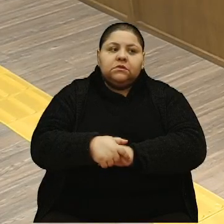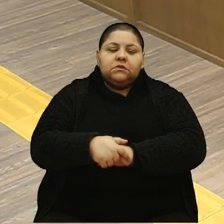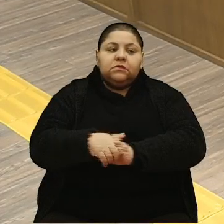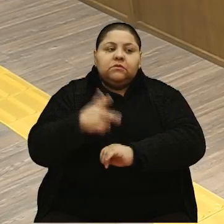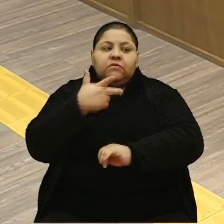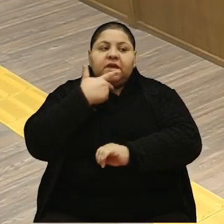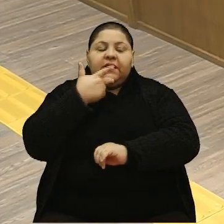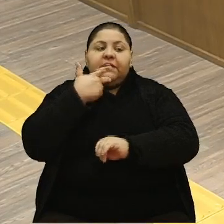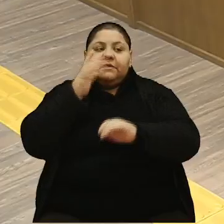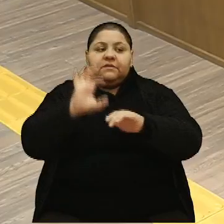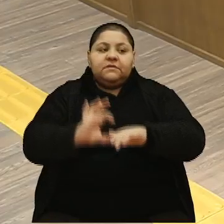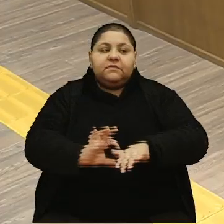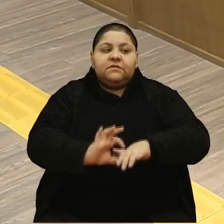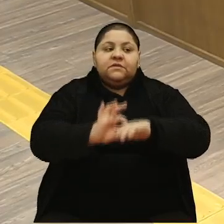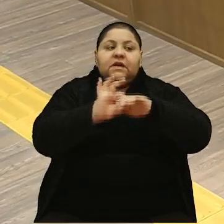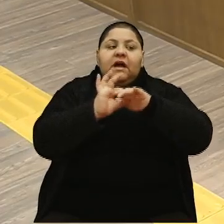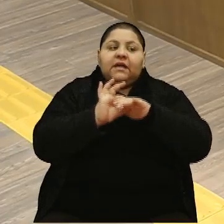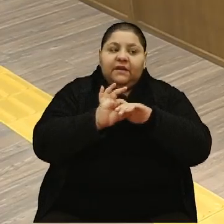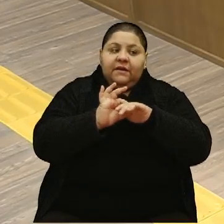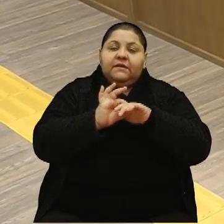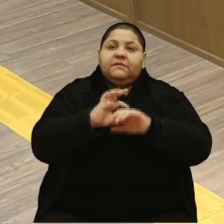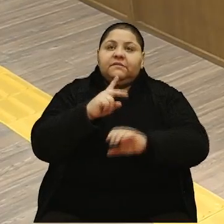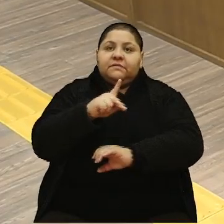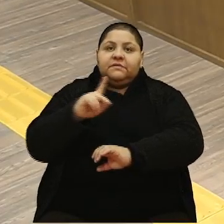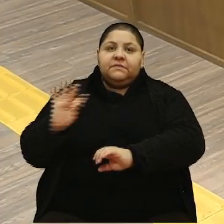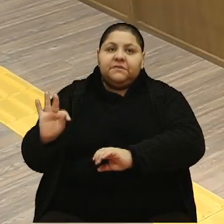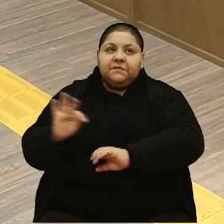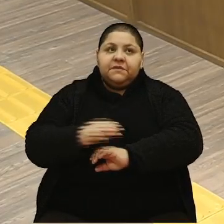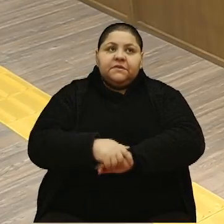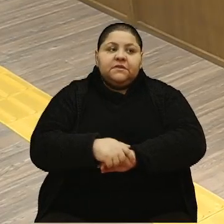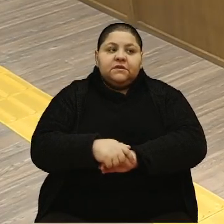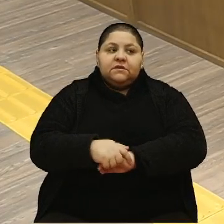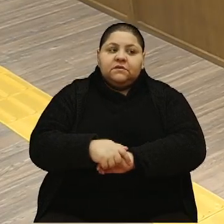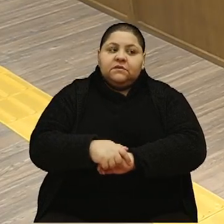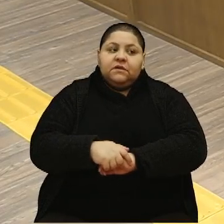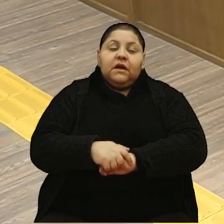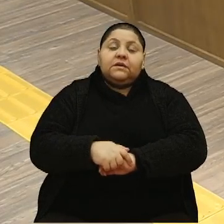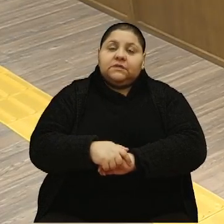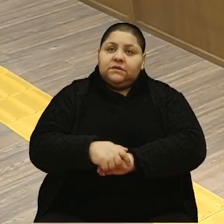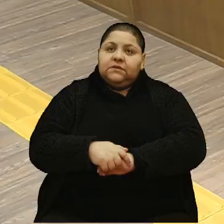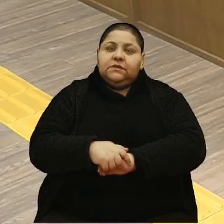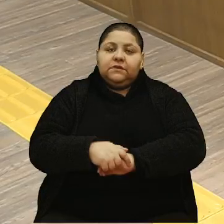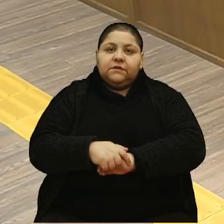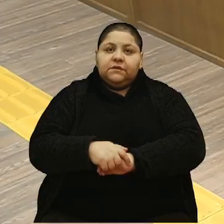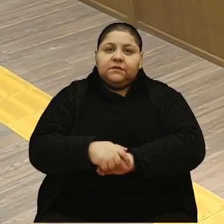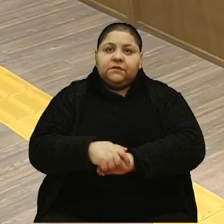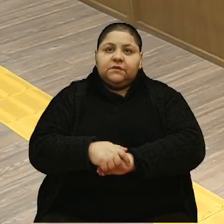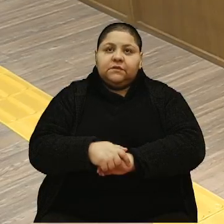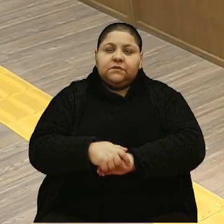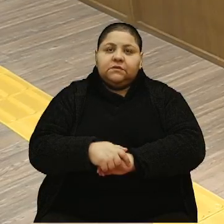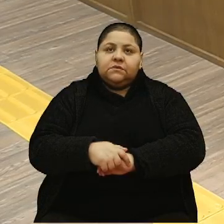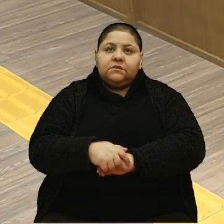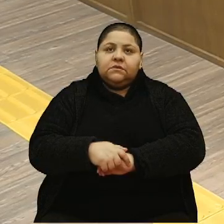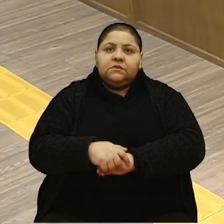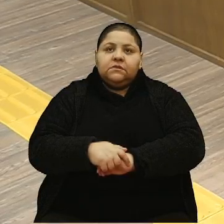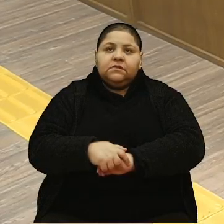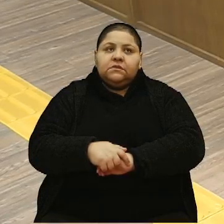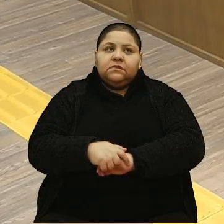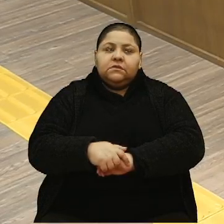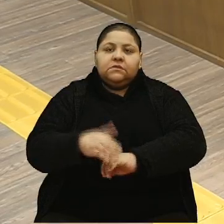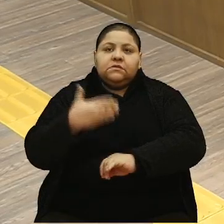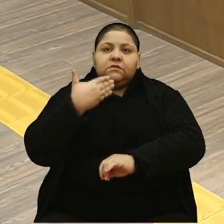Declaração de líder da bancada do PT. Vereadora Rose Frigeri. Eu pedi essa declaração de